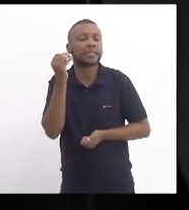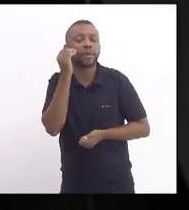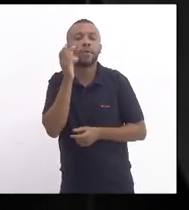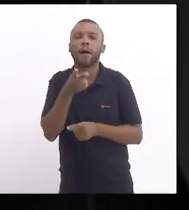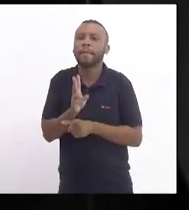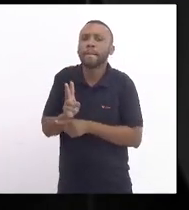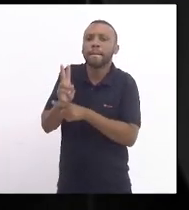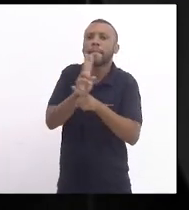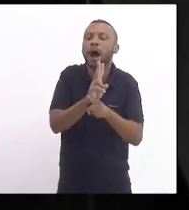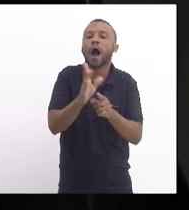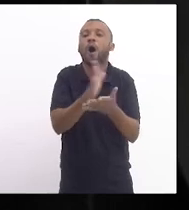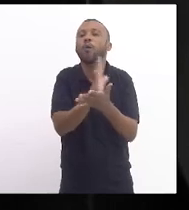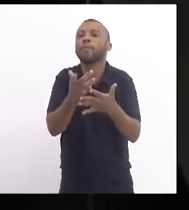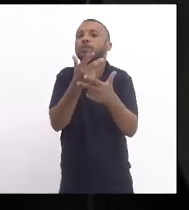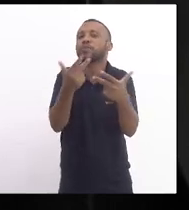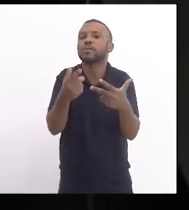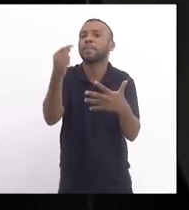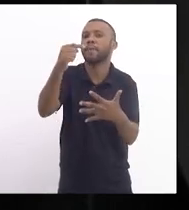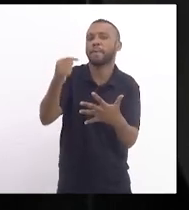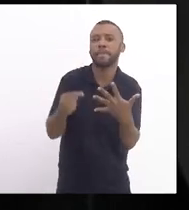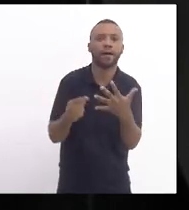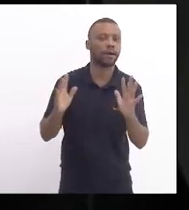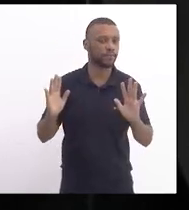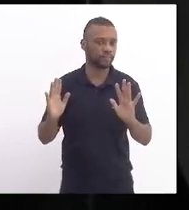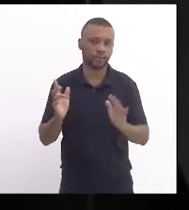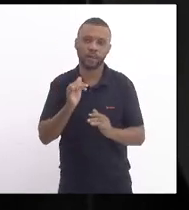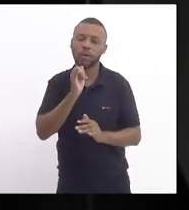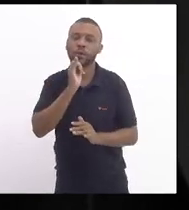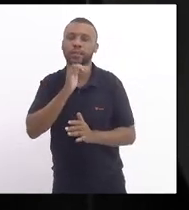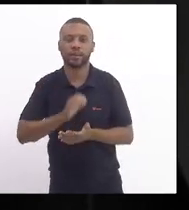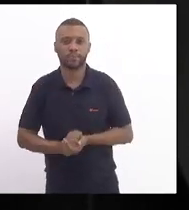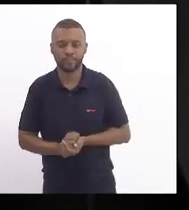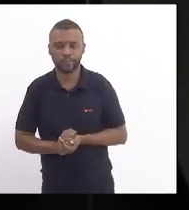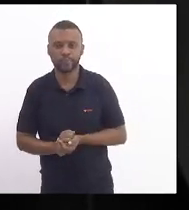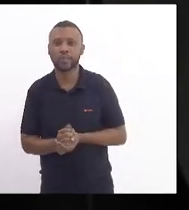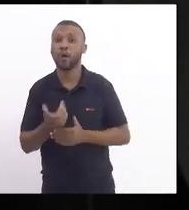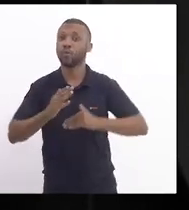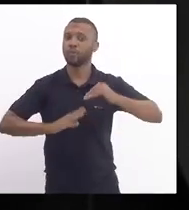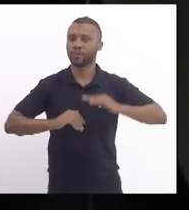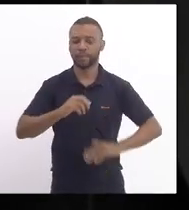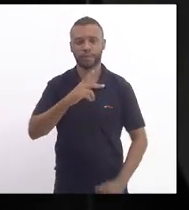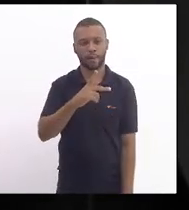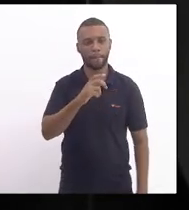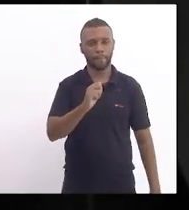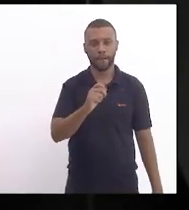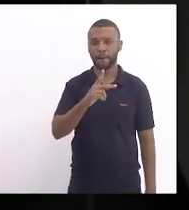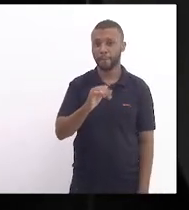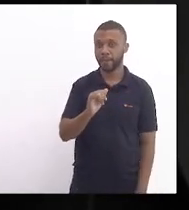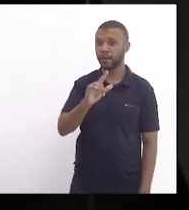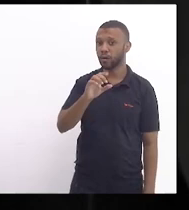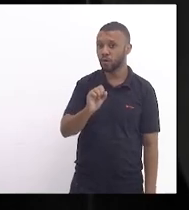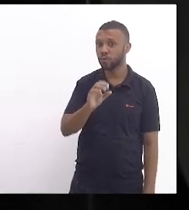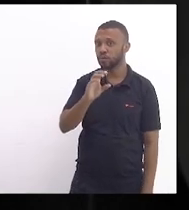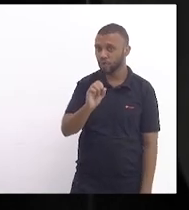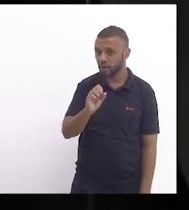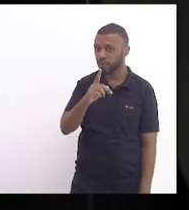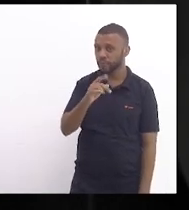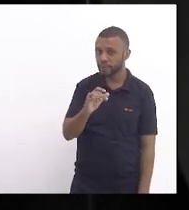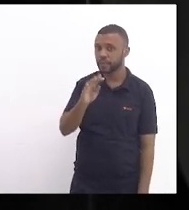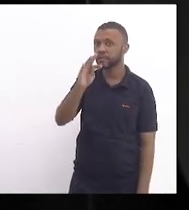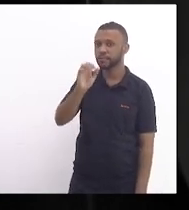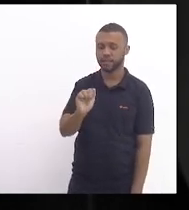algumas questões pontuais né A questão aí dos papiloscopistas um beijão e e